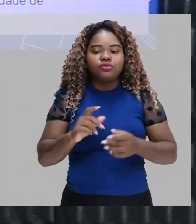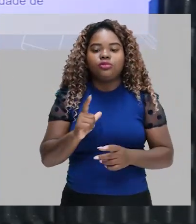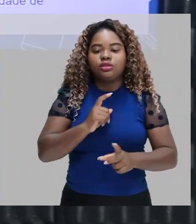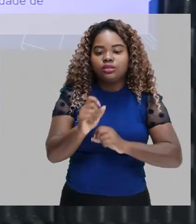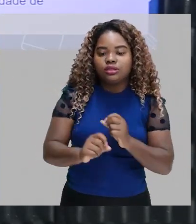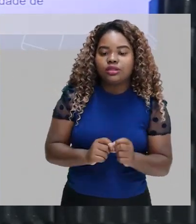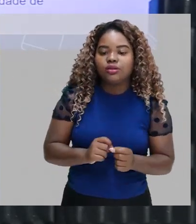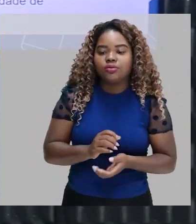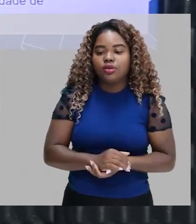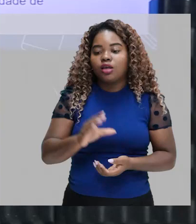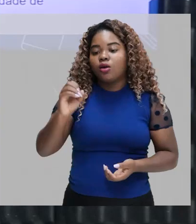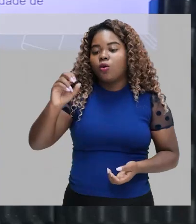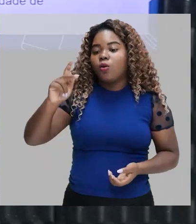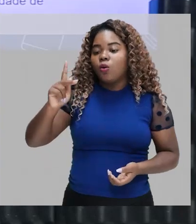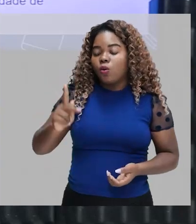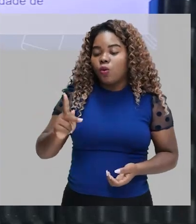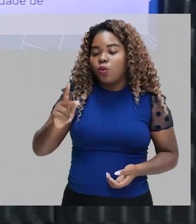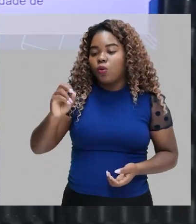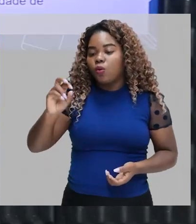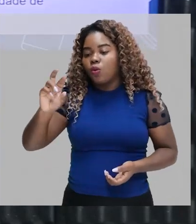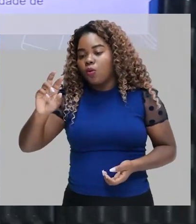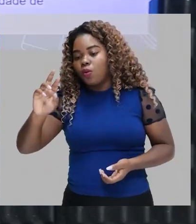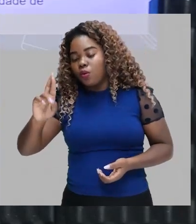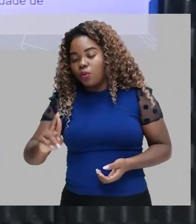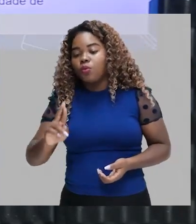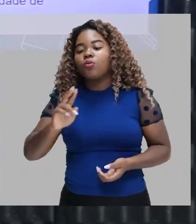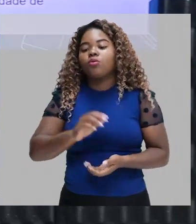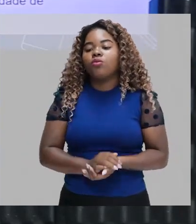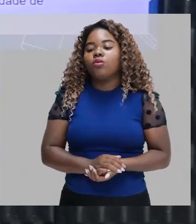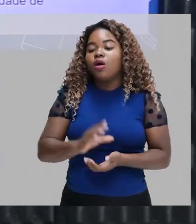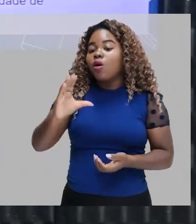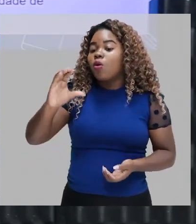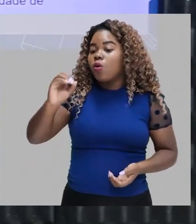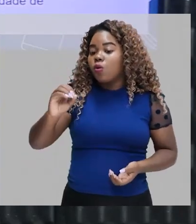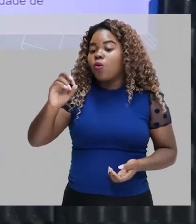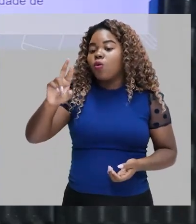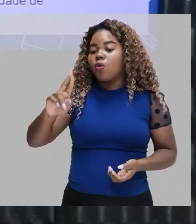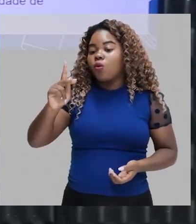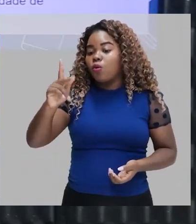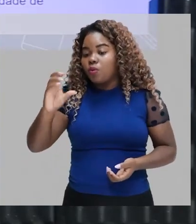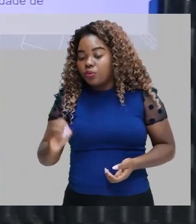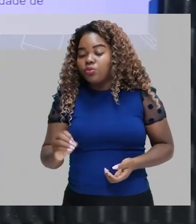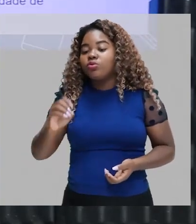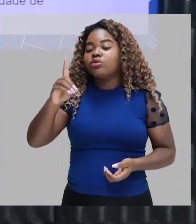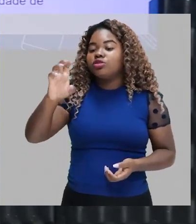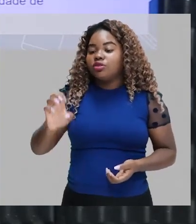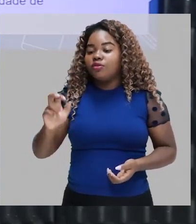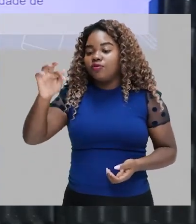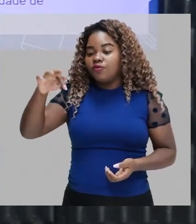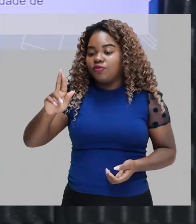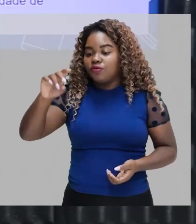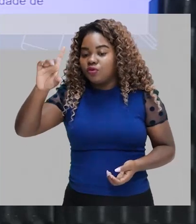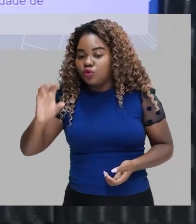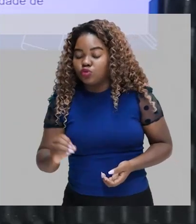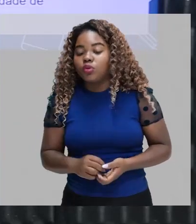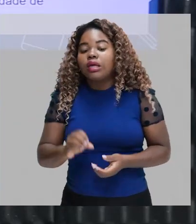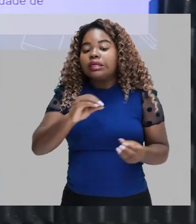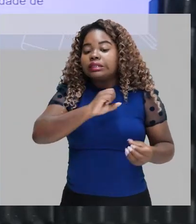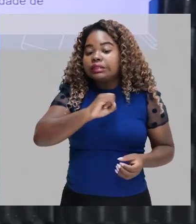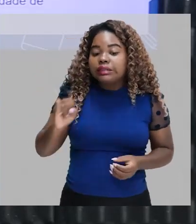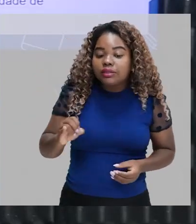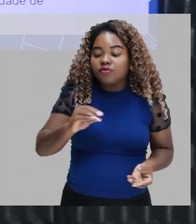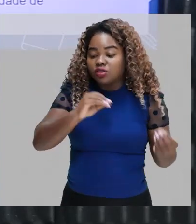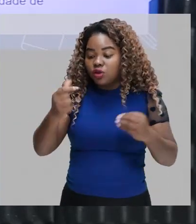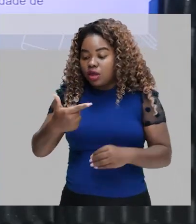de corpo de fundo. No entanto, se em vez de 30 gramas você adicionar apenas